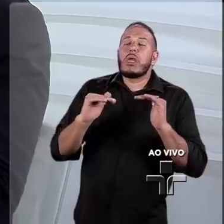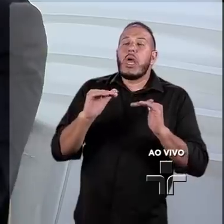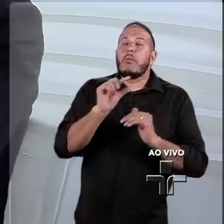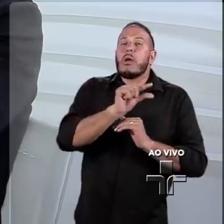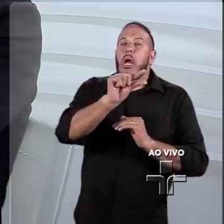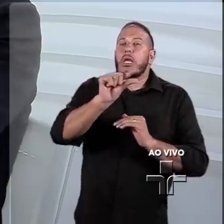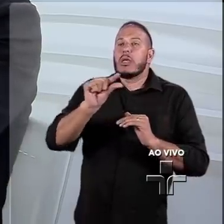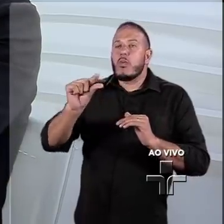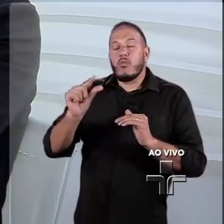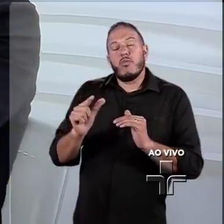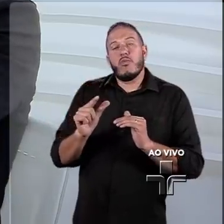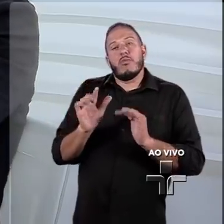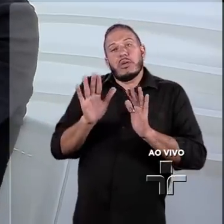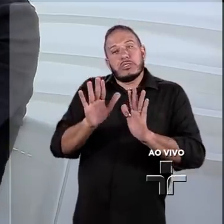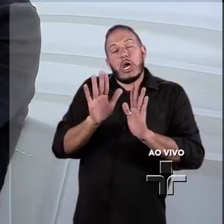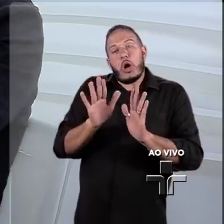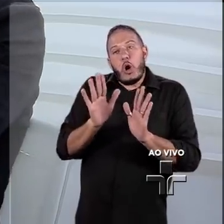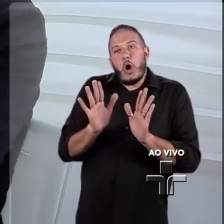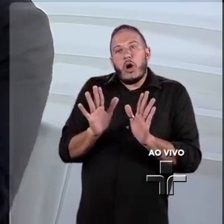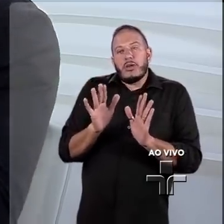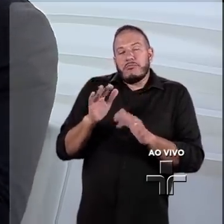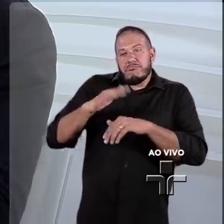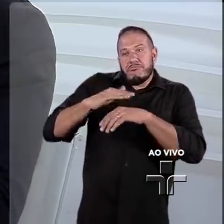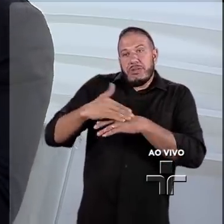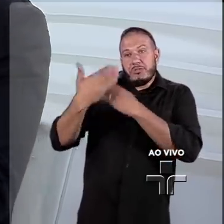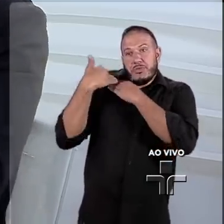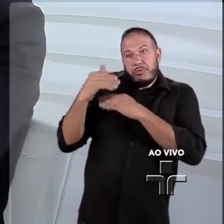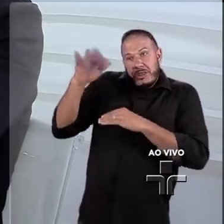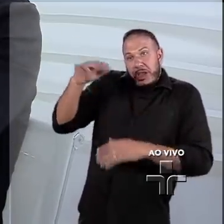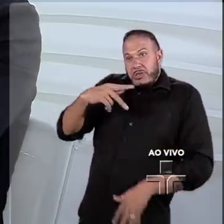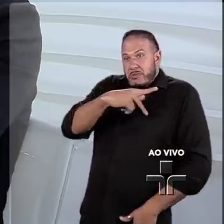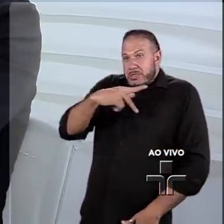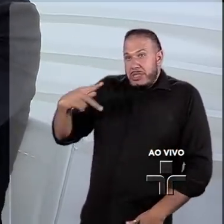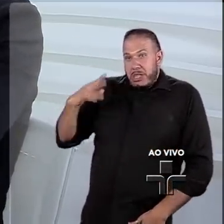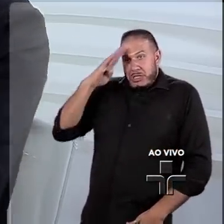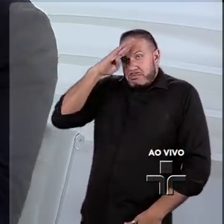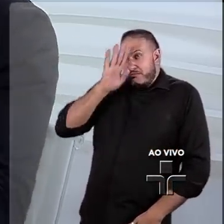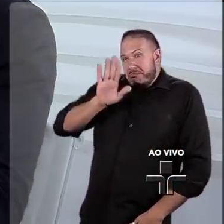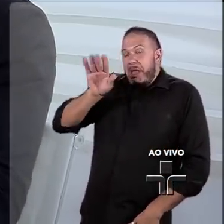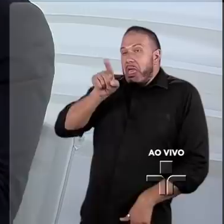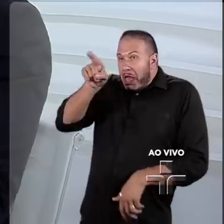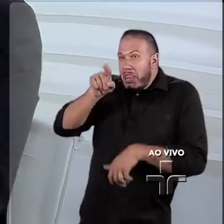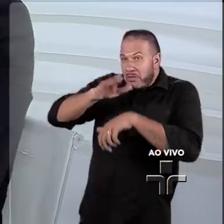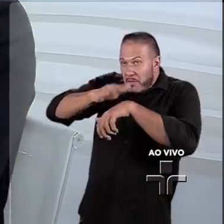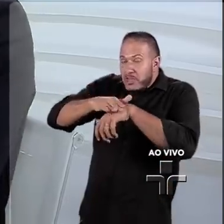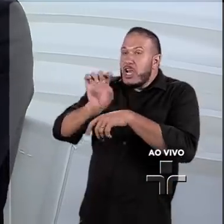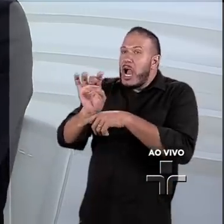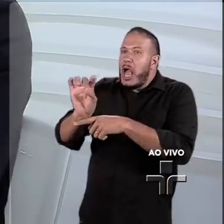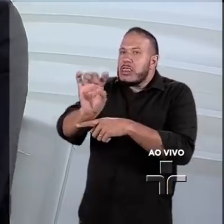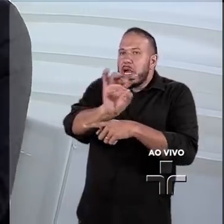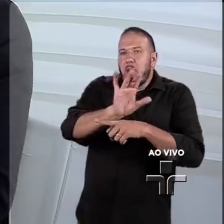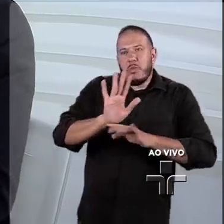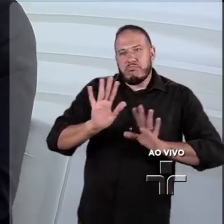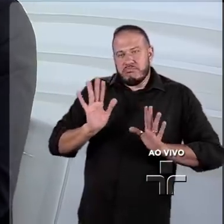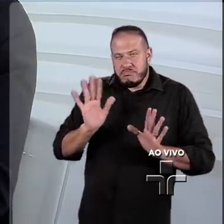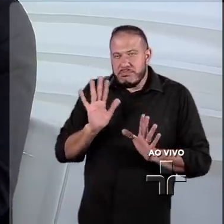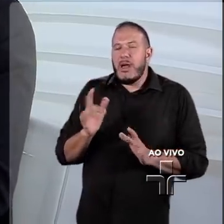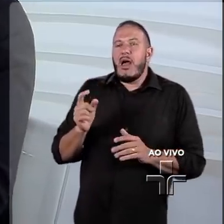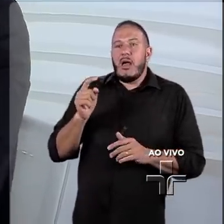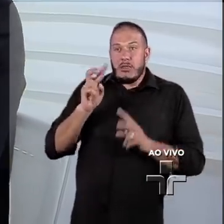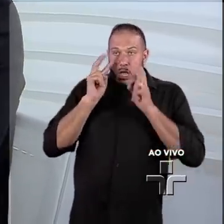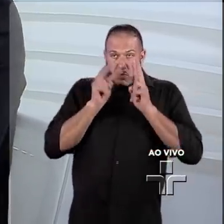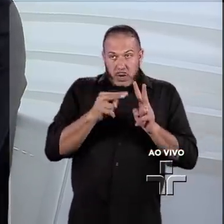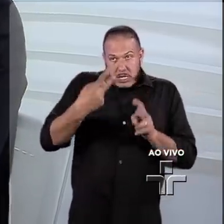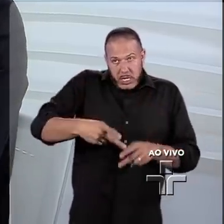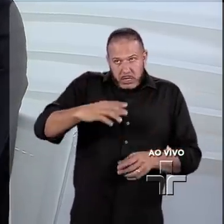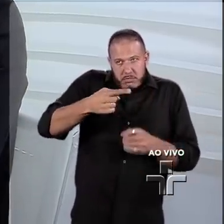desses itens, eu acho que agora está a bola com o presidente para apresentar, né? O quanto que ele vai mexer em cada um desses itens. Aqui, do ponto de vista de